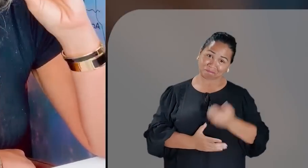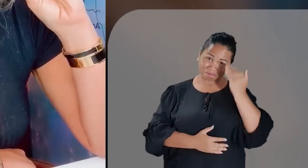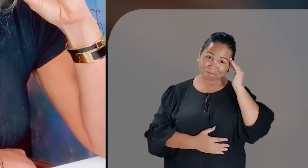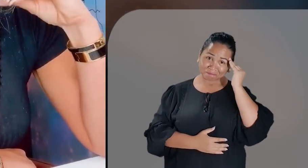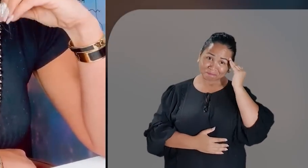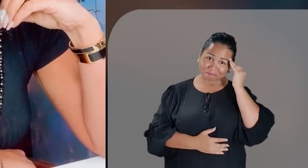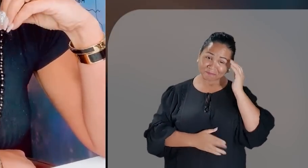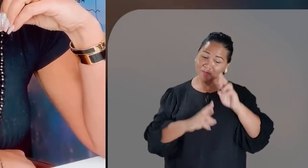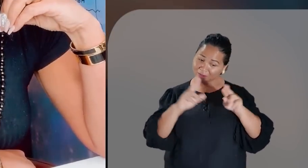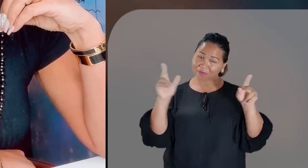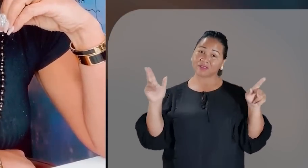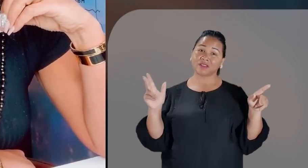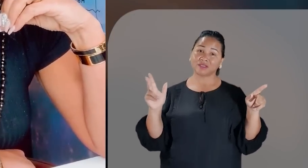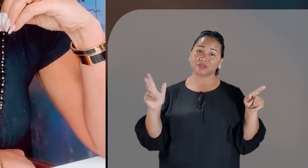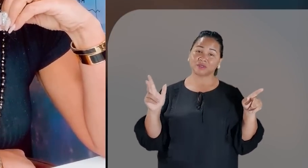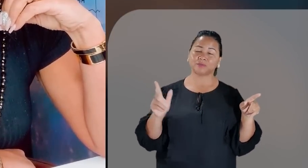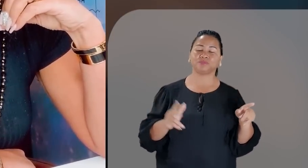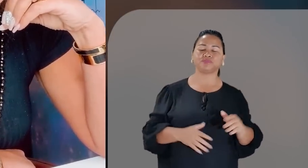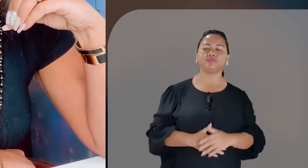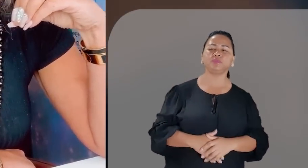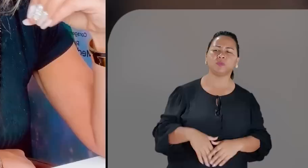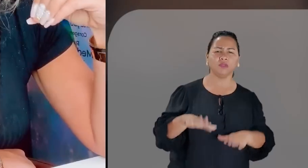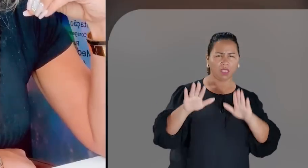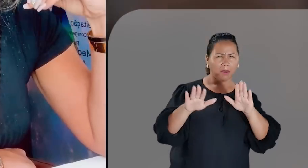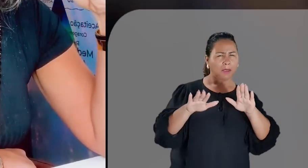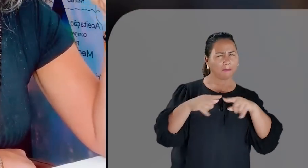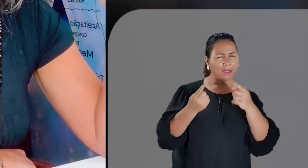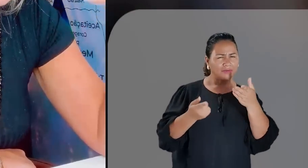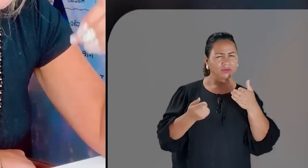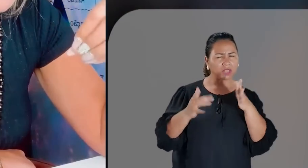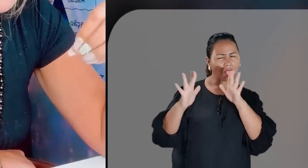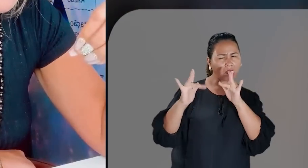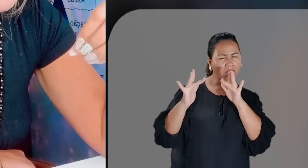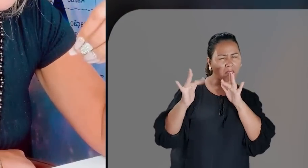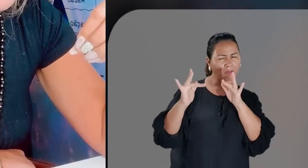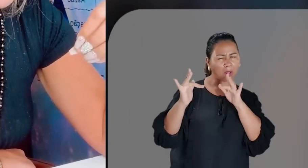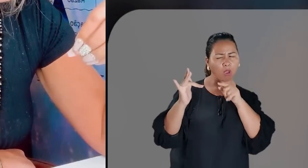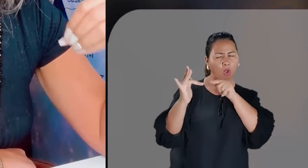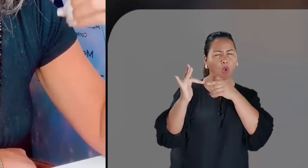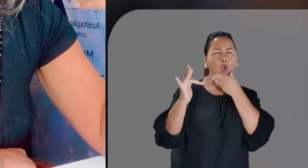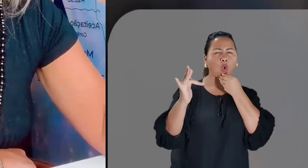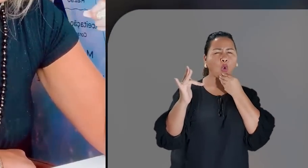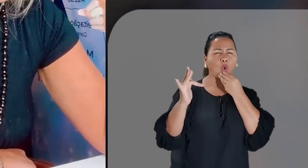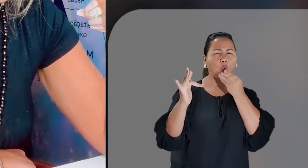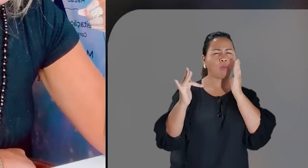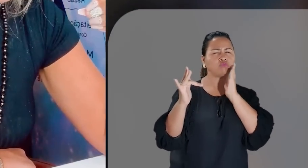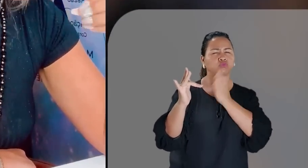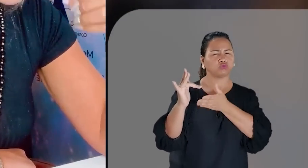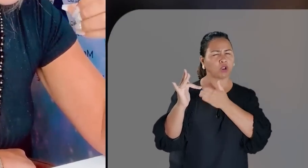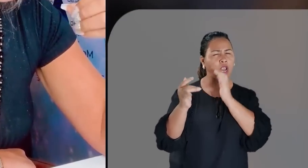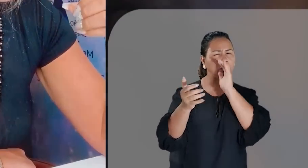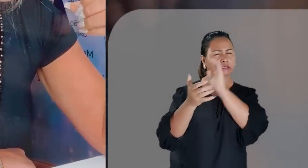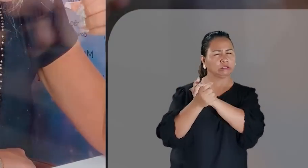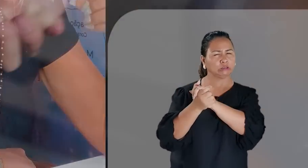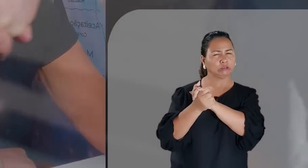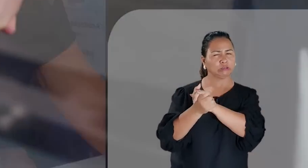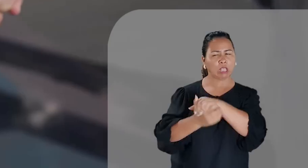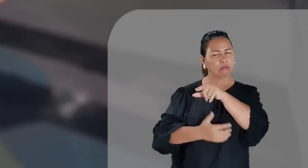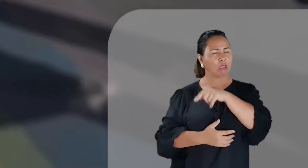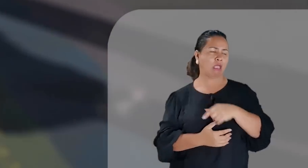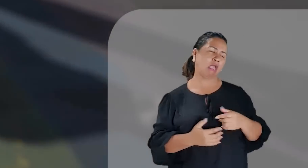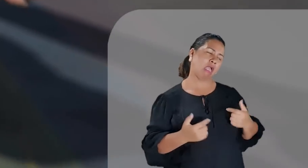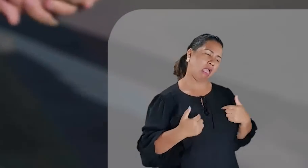esse homem, não importa se esse infeliz está dizendo que ele não está